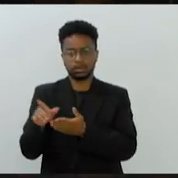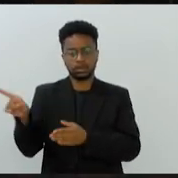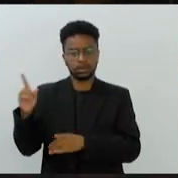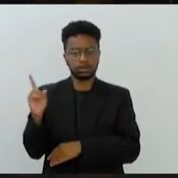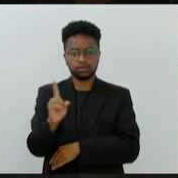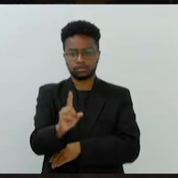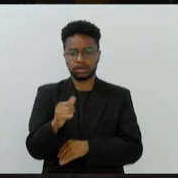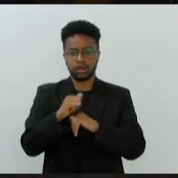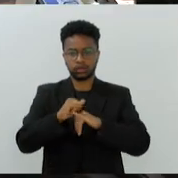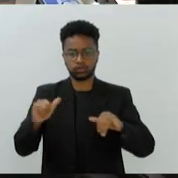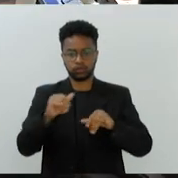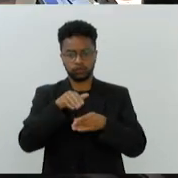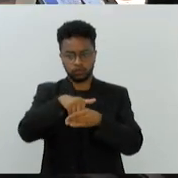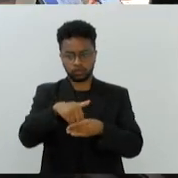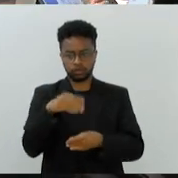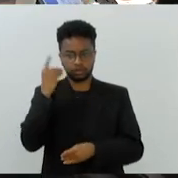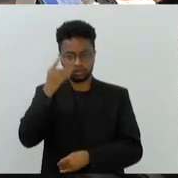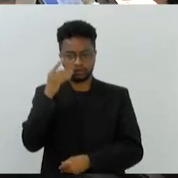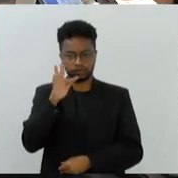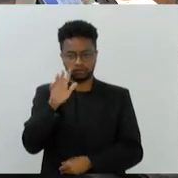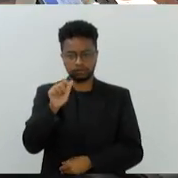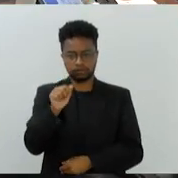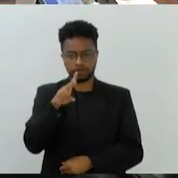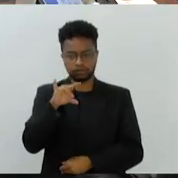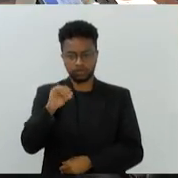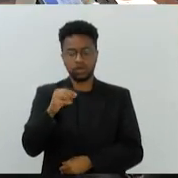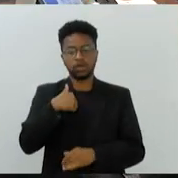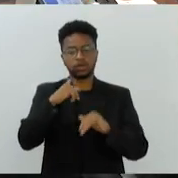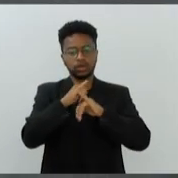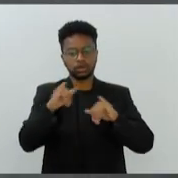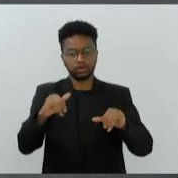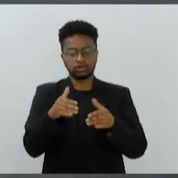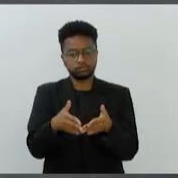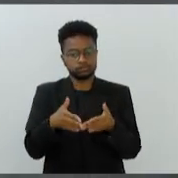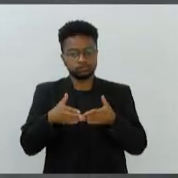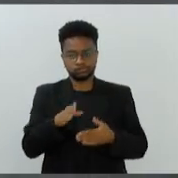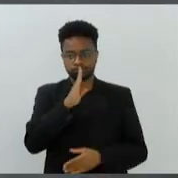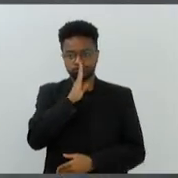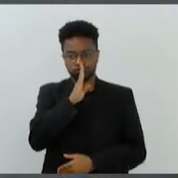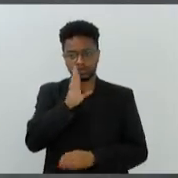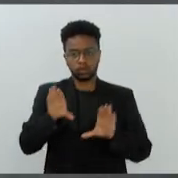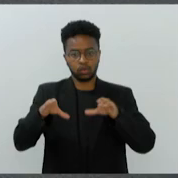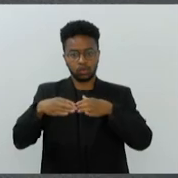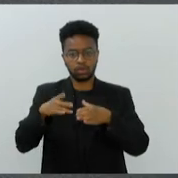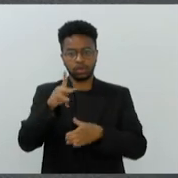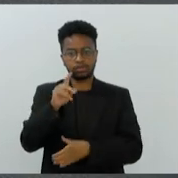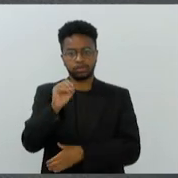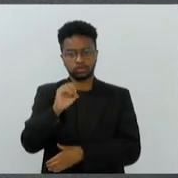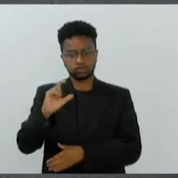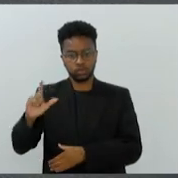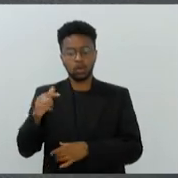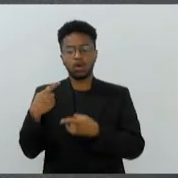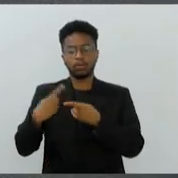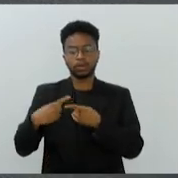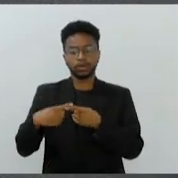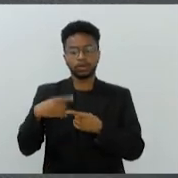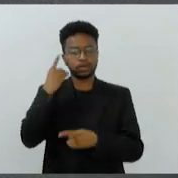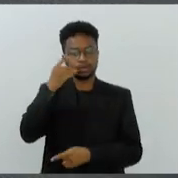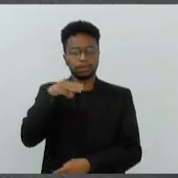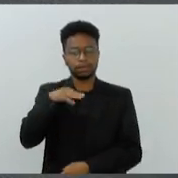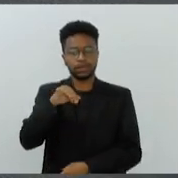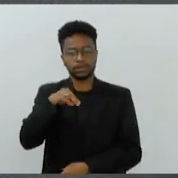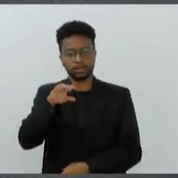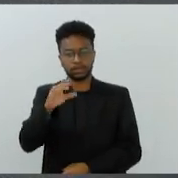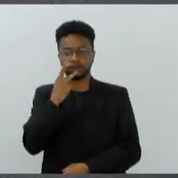declaração de voto do deputado Flávio Serafini, por favor. Presidente, só declarar a abstenção da bancada do PSOL. Como tem bem disse o deputado Mink, o colégio militar